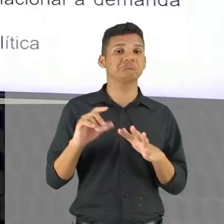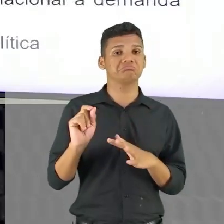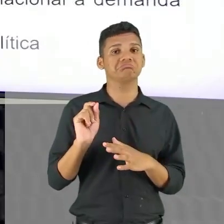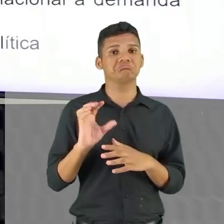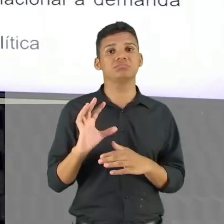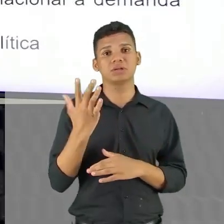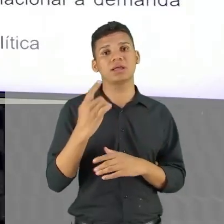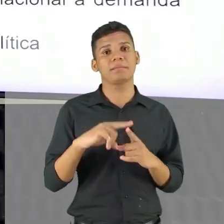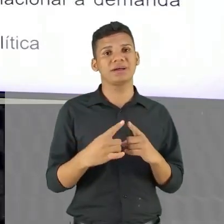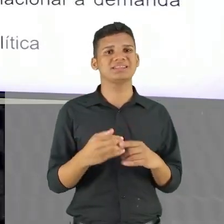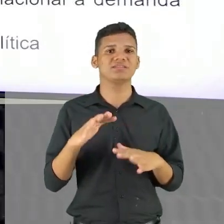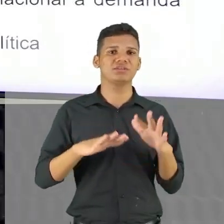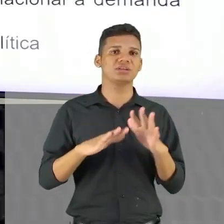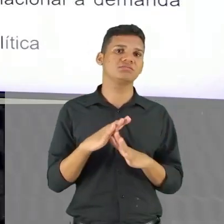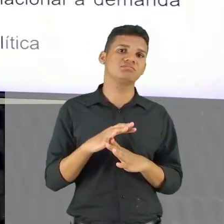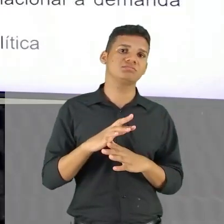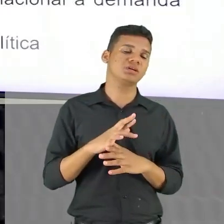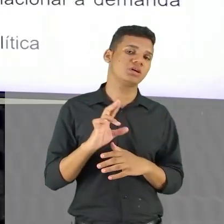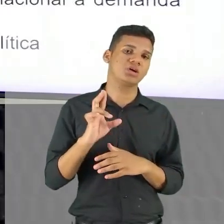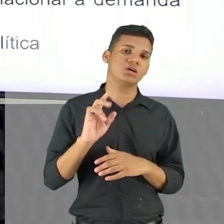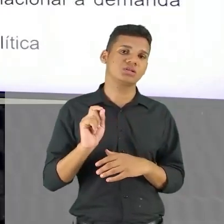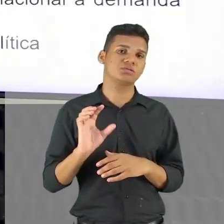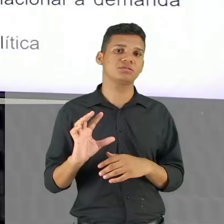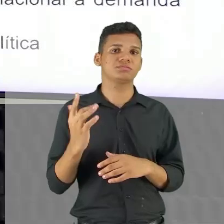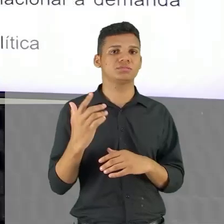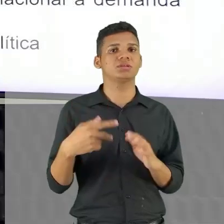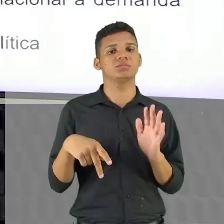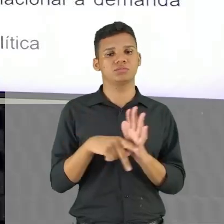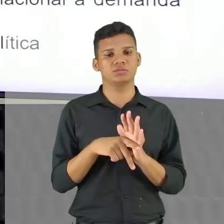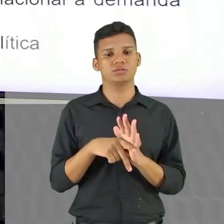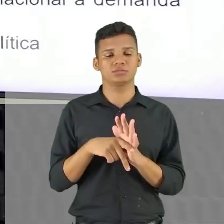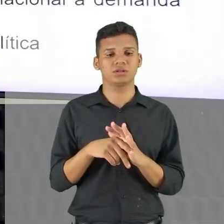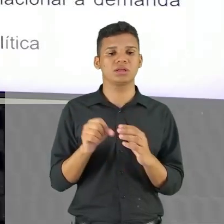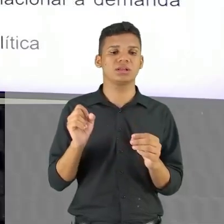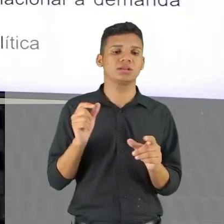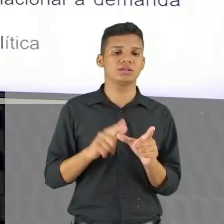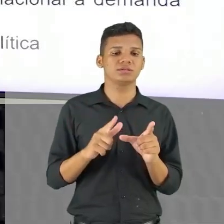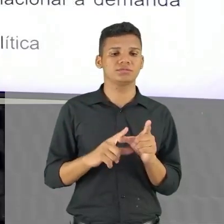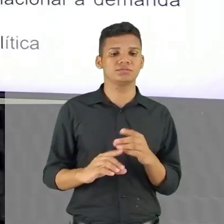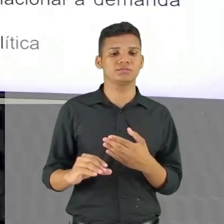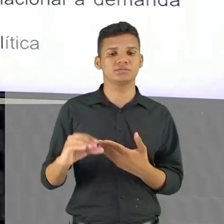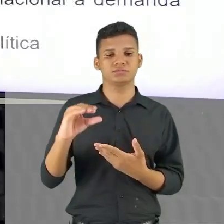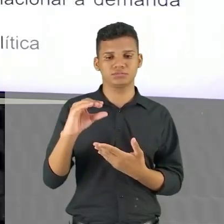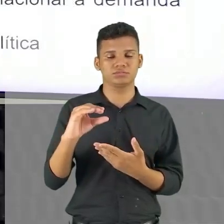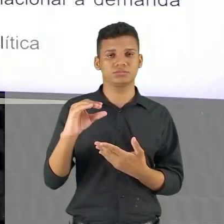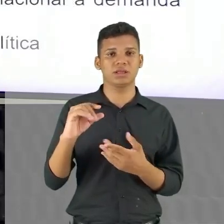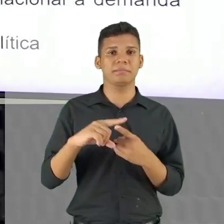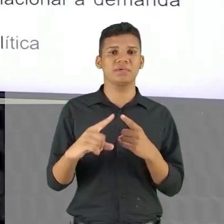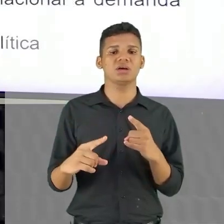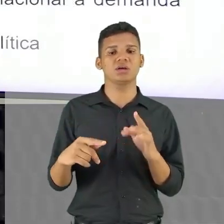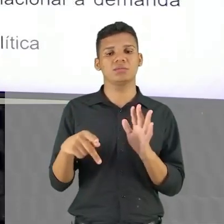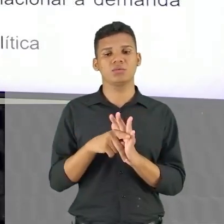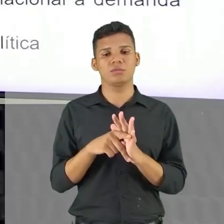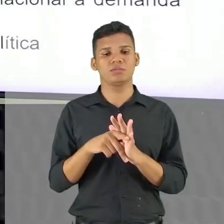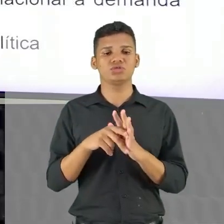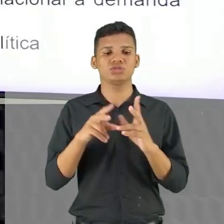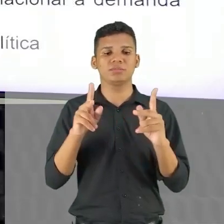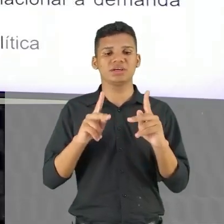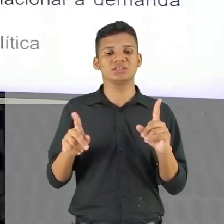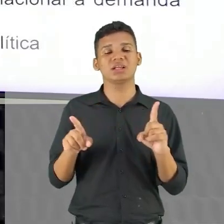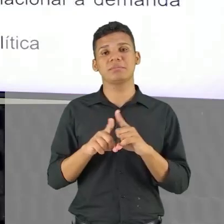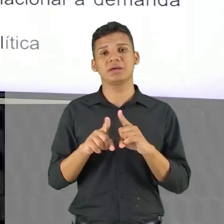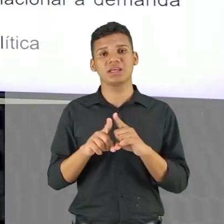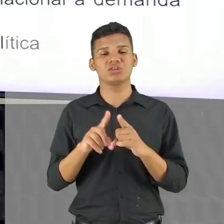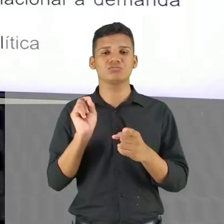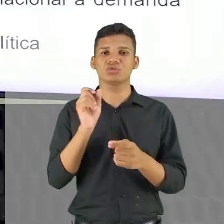mas a resolução não trabalha com essa configuração. C. Implementação do Tratado de Paz com os israelenses.